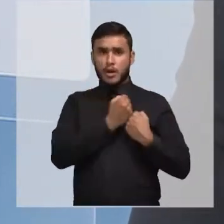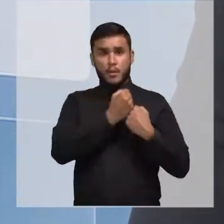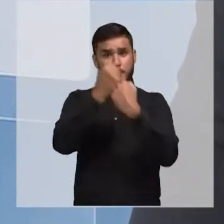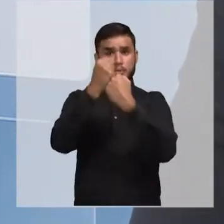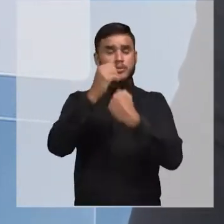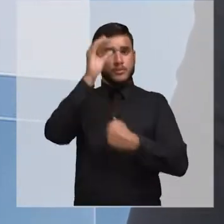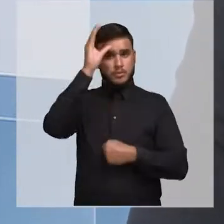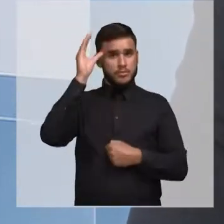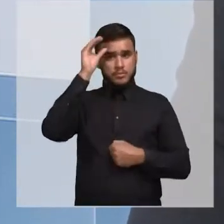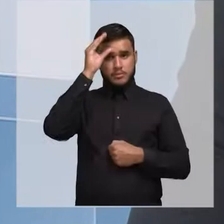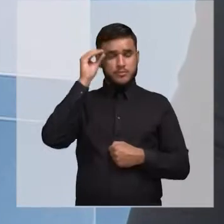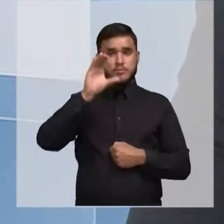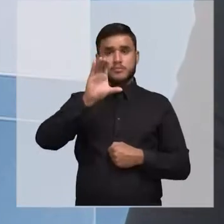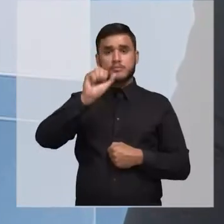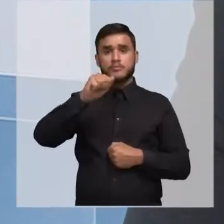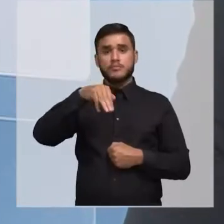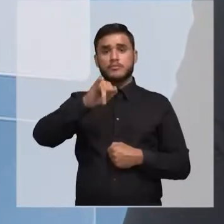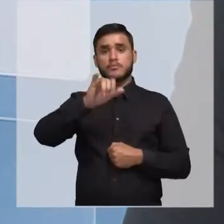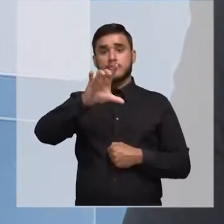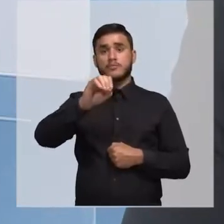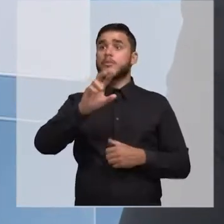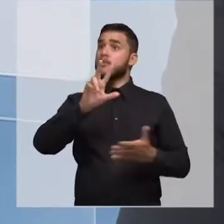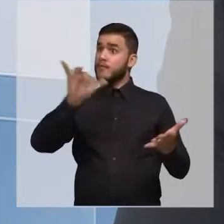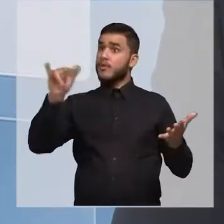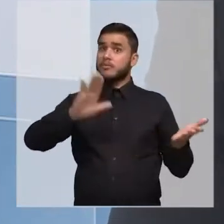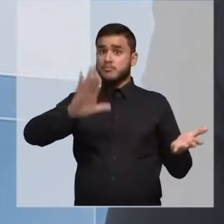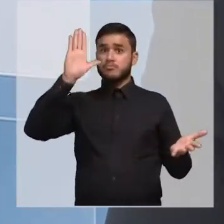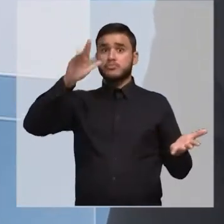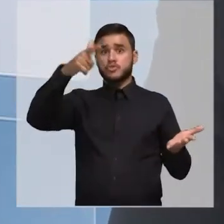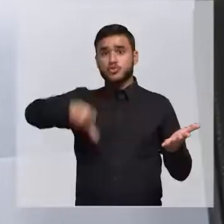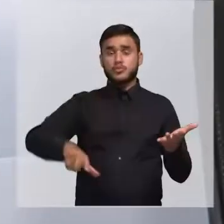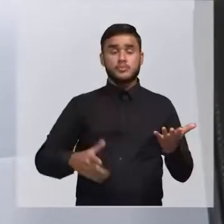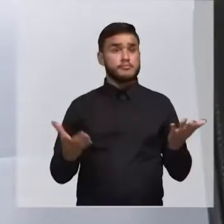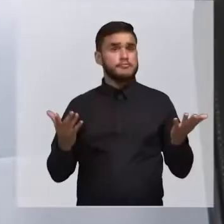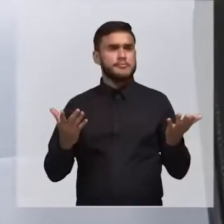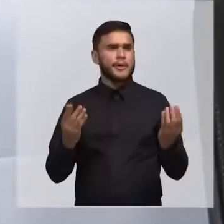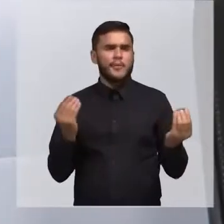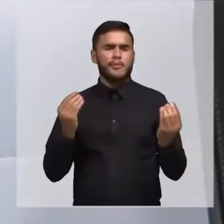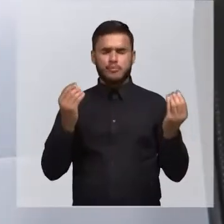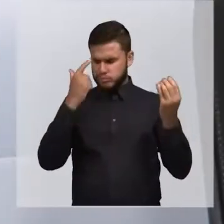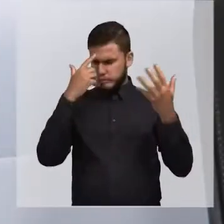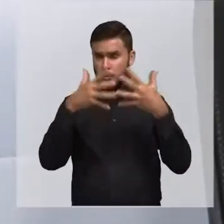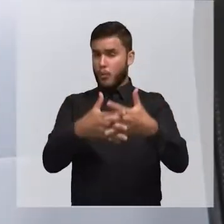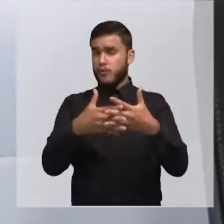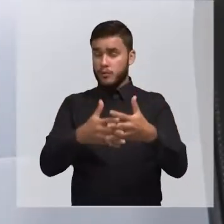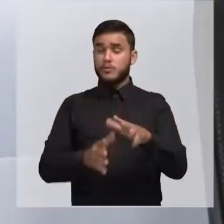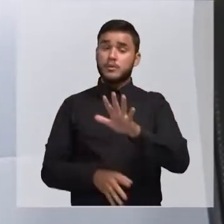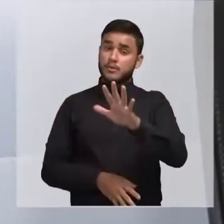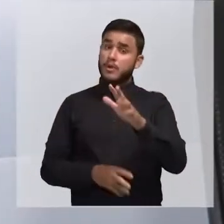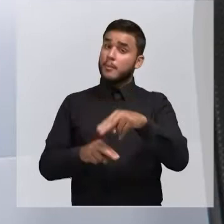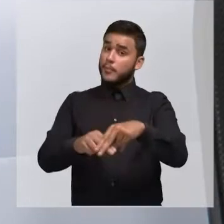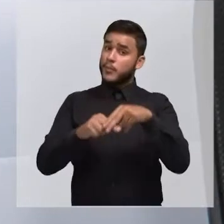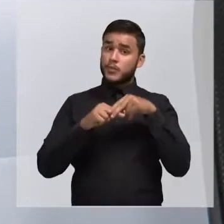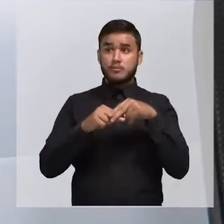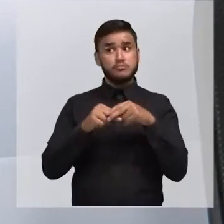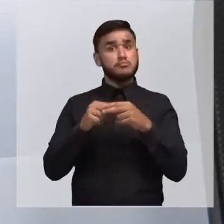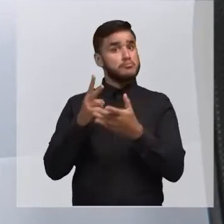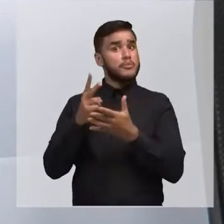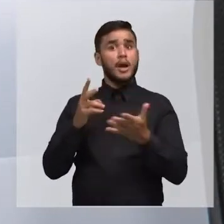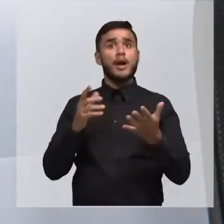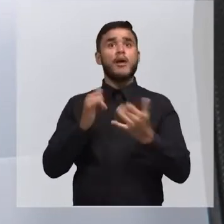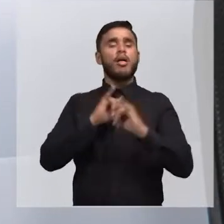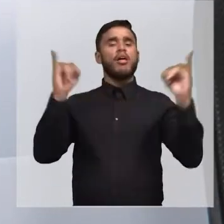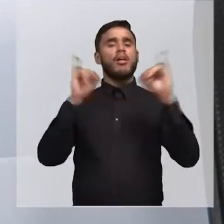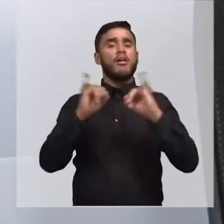era candidato à reeleição, né, Luiz? É preciso compreender o seguinte: